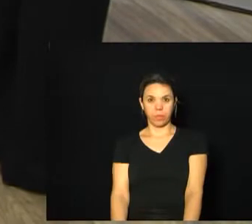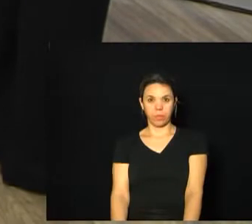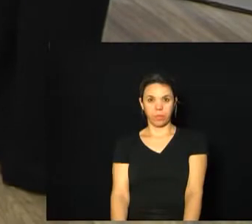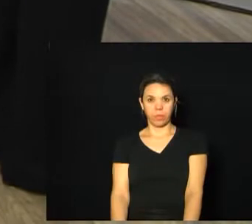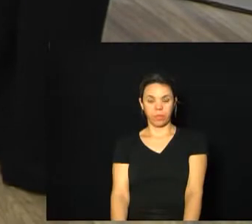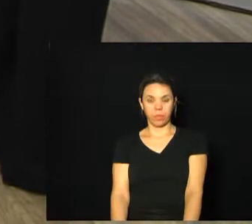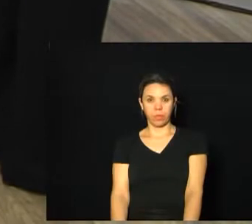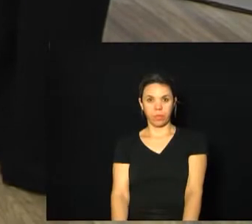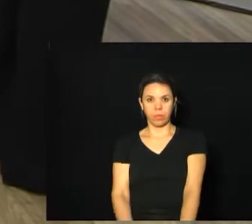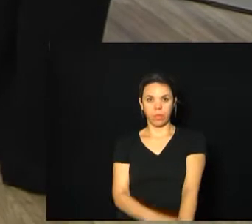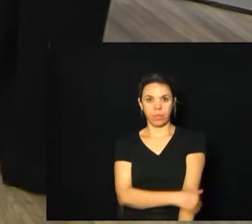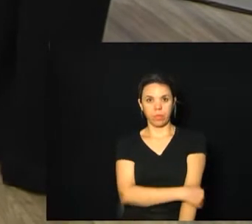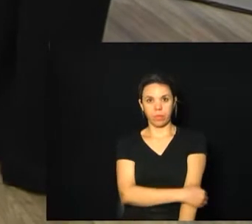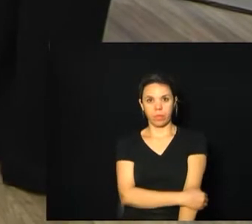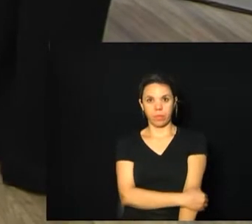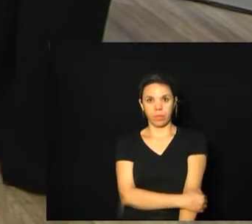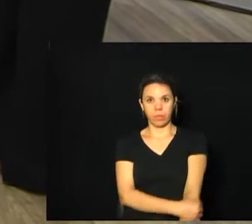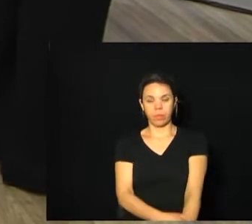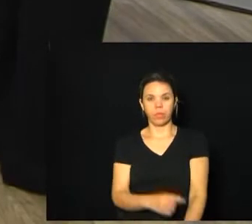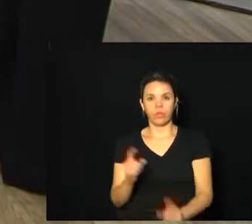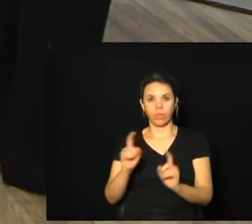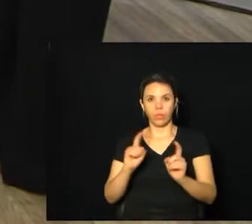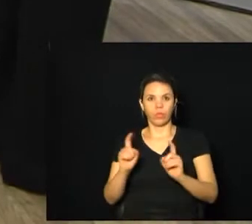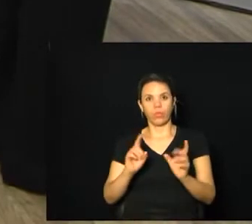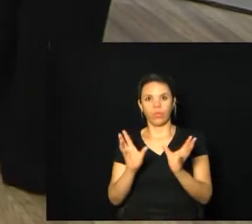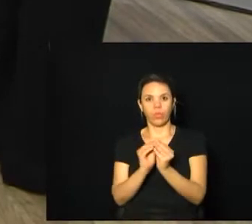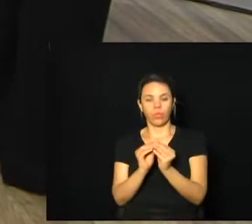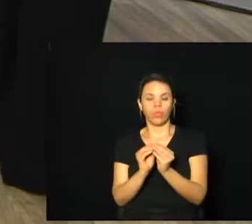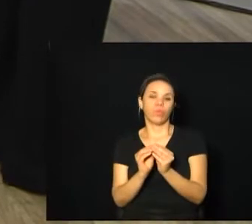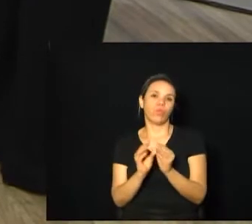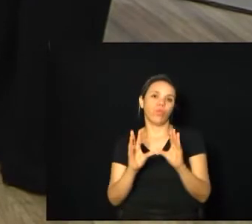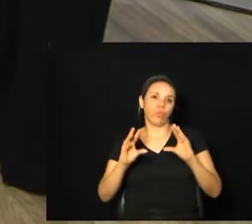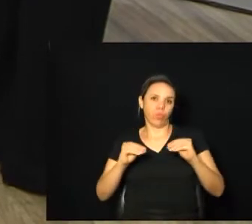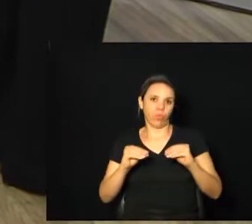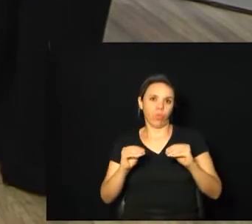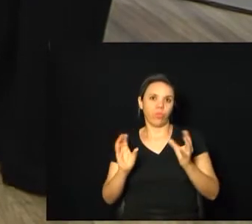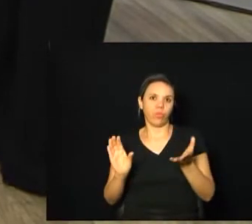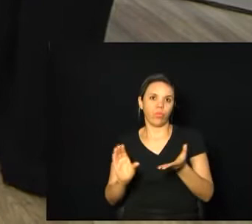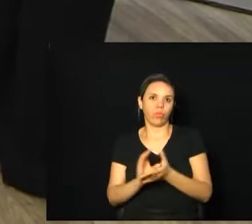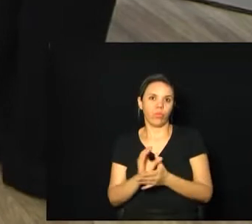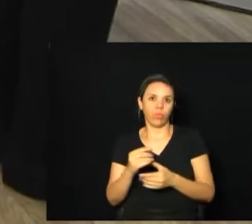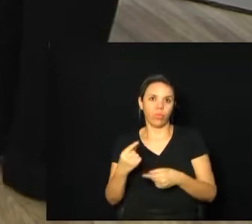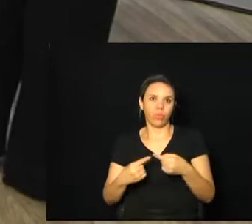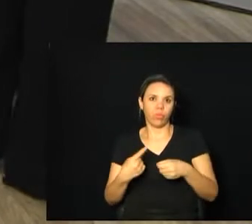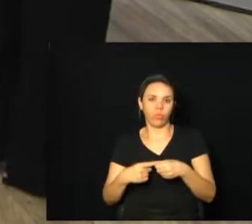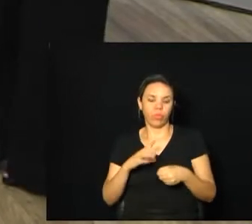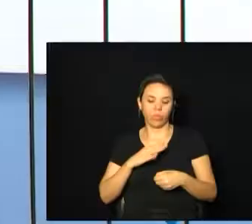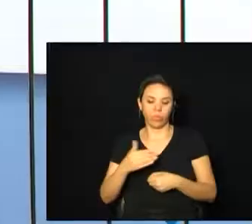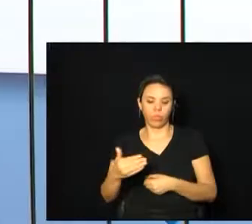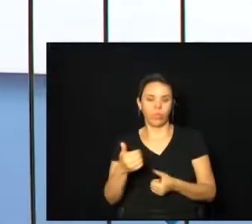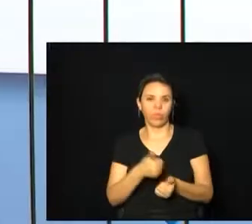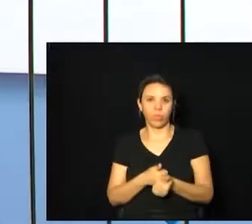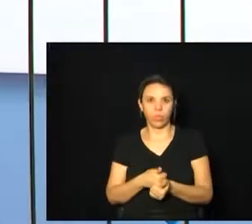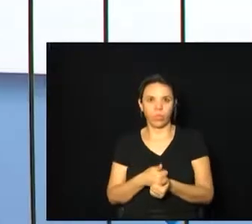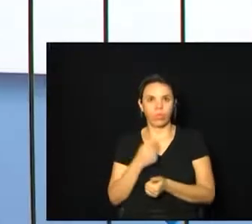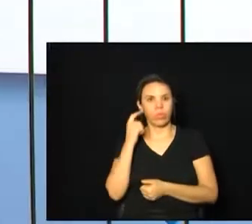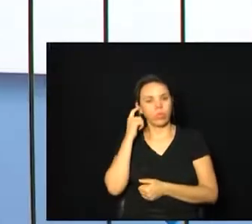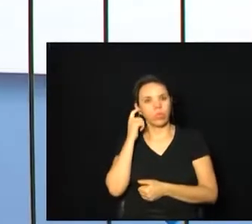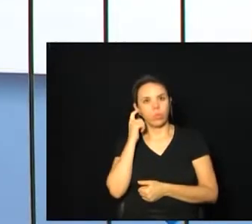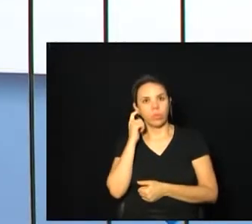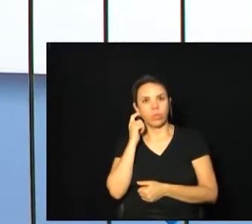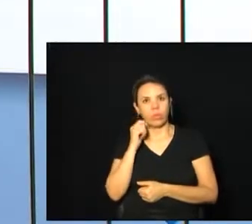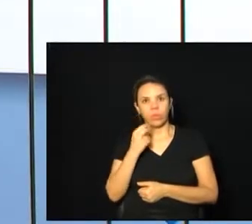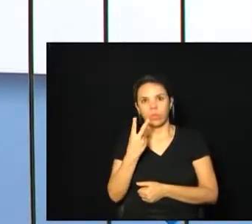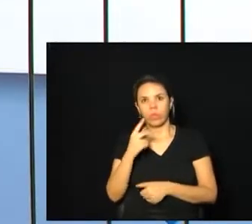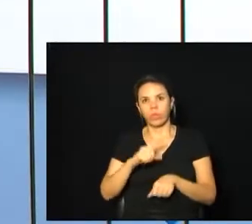de comissão e à noite tem a discussão sobre o orçamento do município para o ano que vem? Isso mesmo. Daqui a pouco, a partir